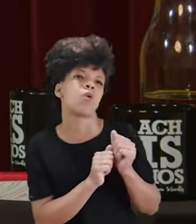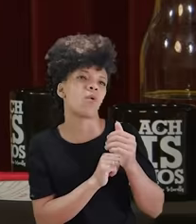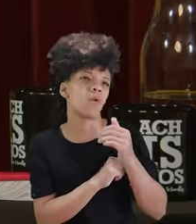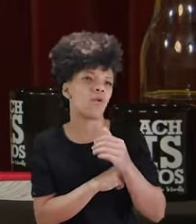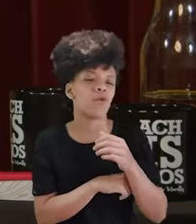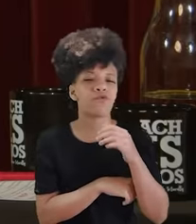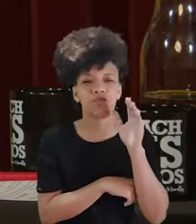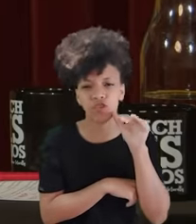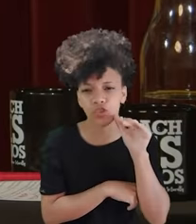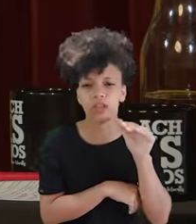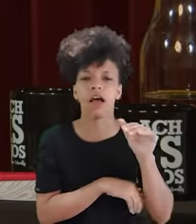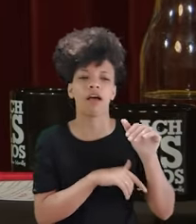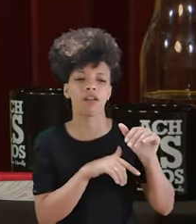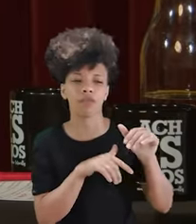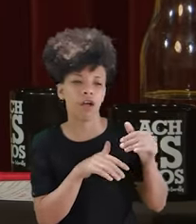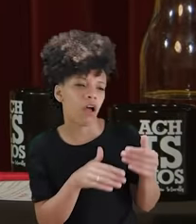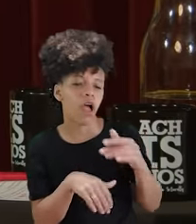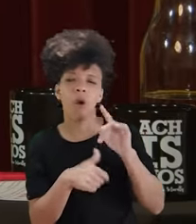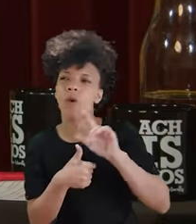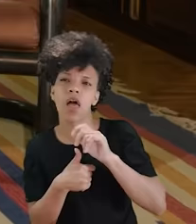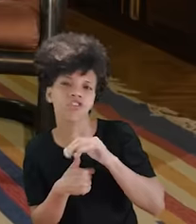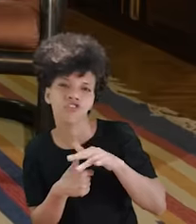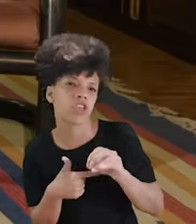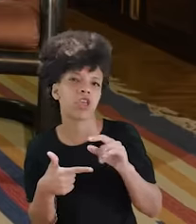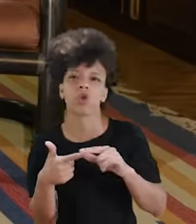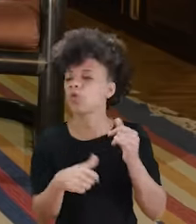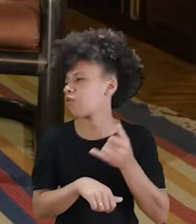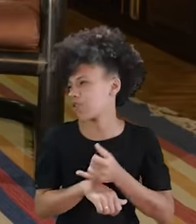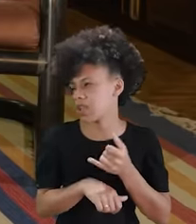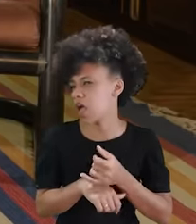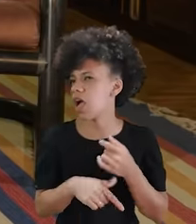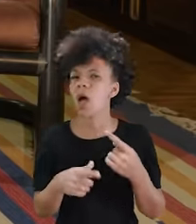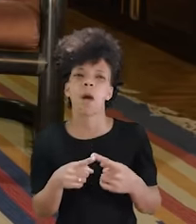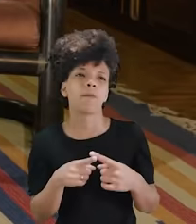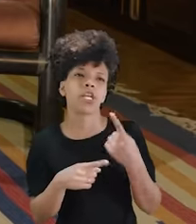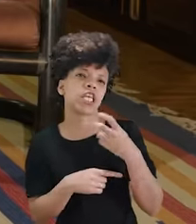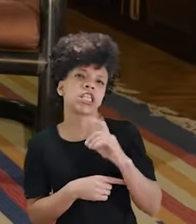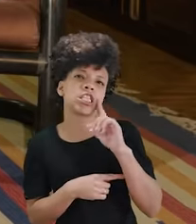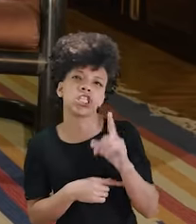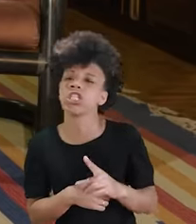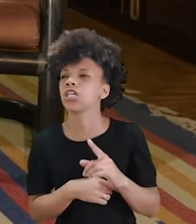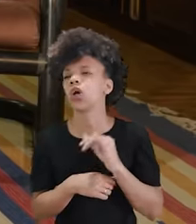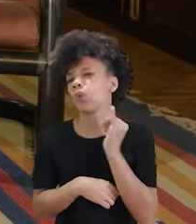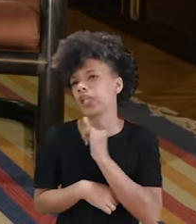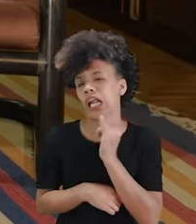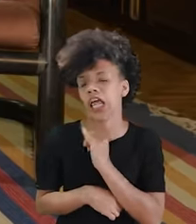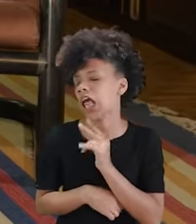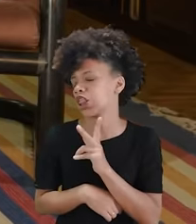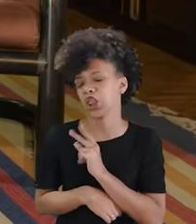tripulante ou raça o menino Latino O que se a chance ao que 15 dias com o